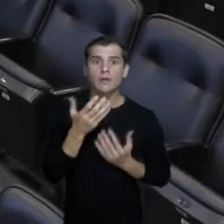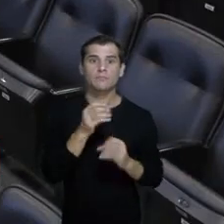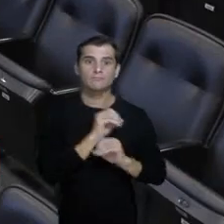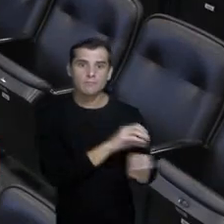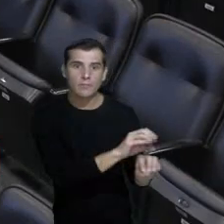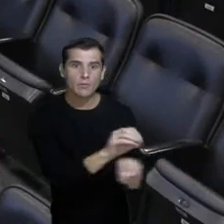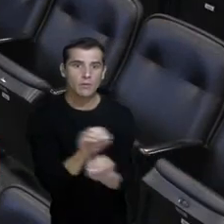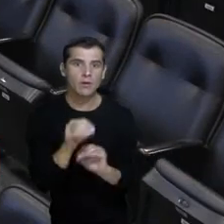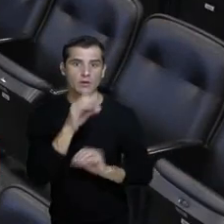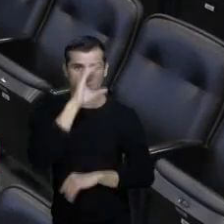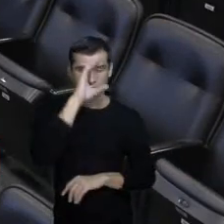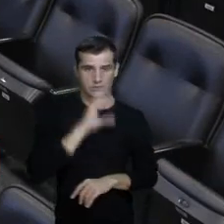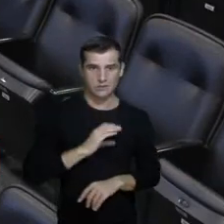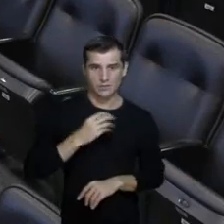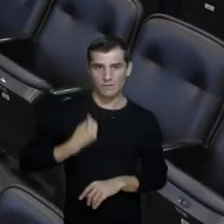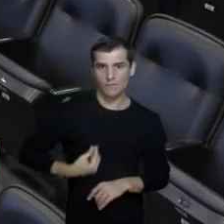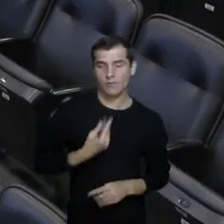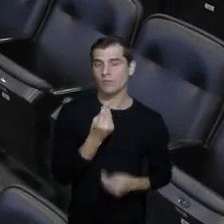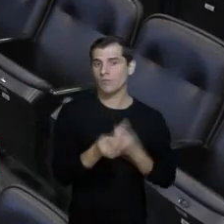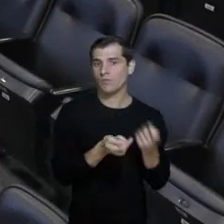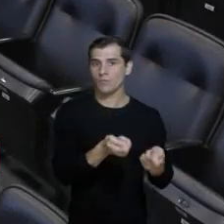então tô aqui fazendo essa